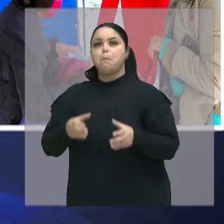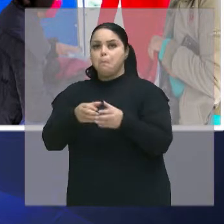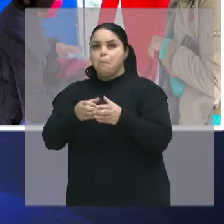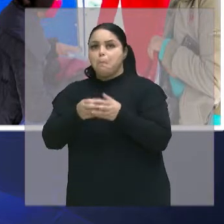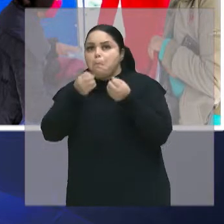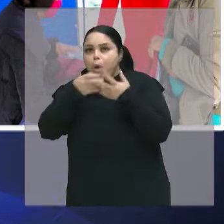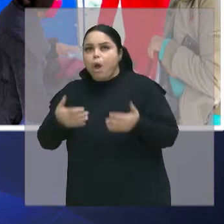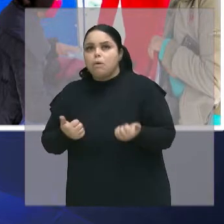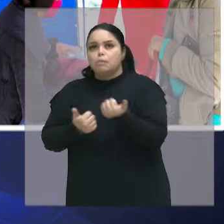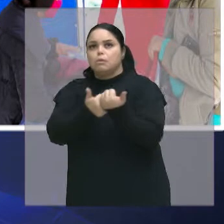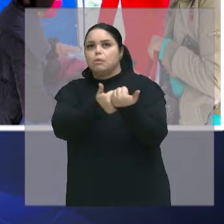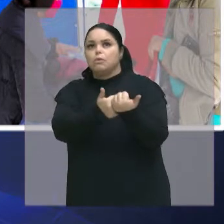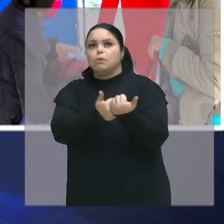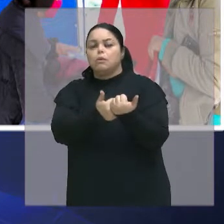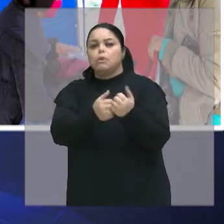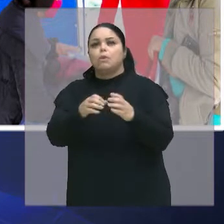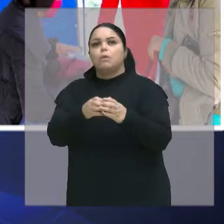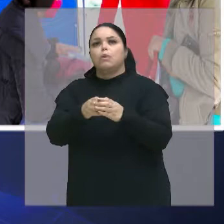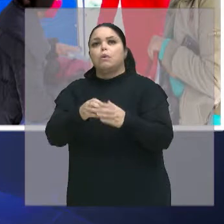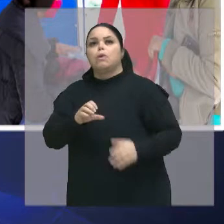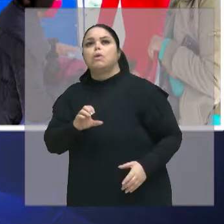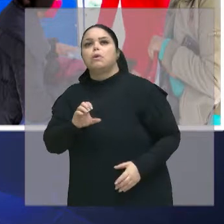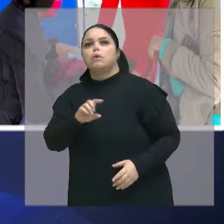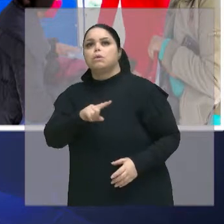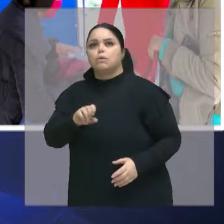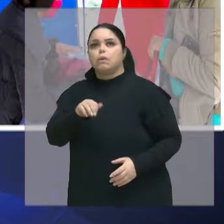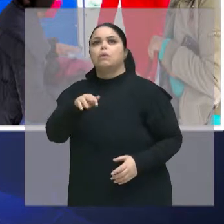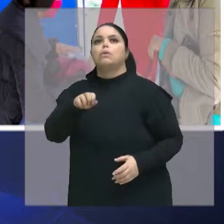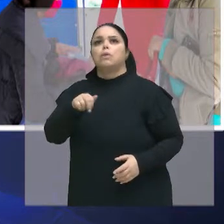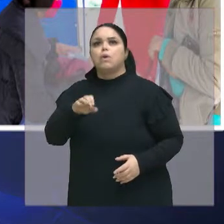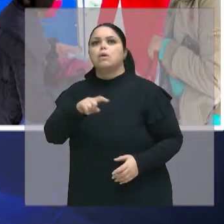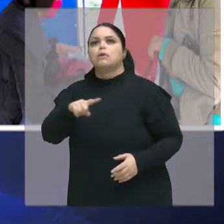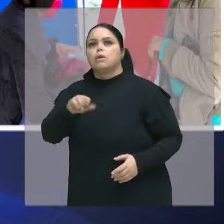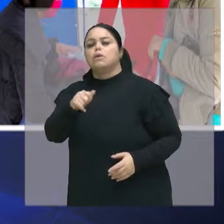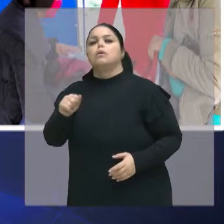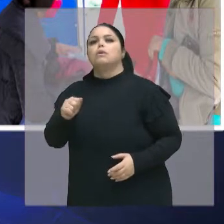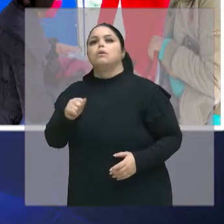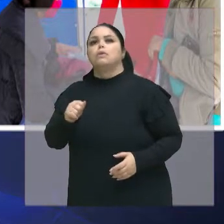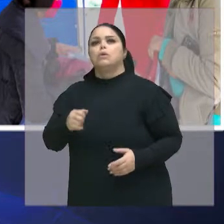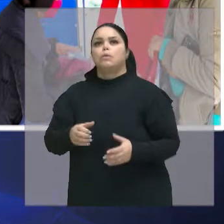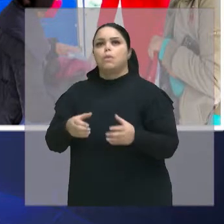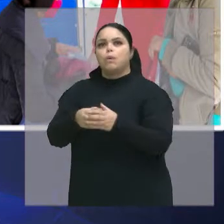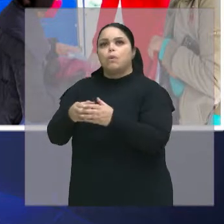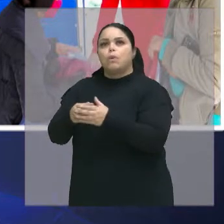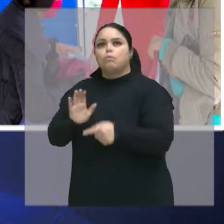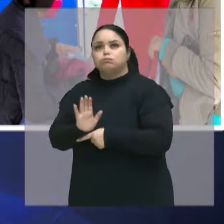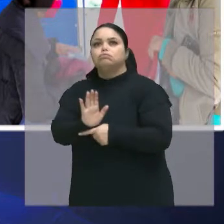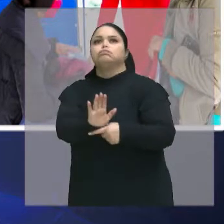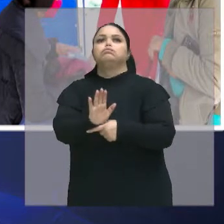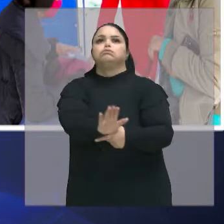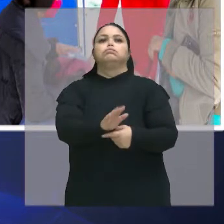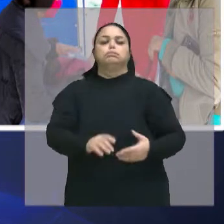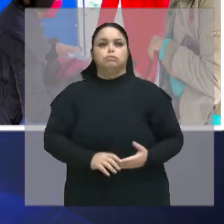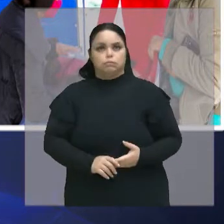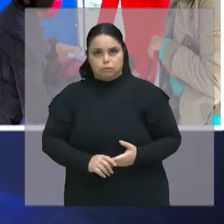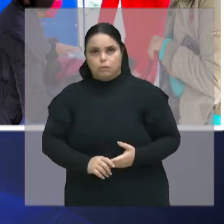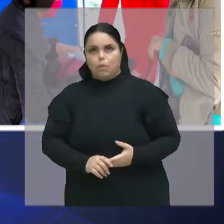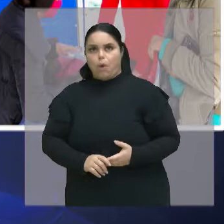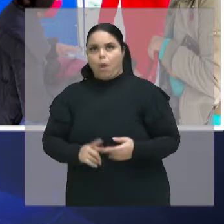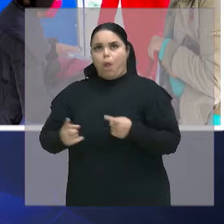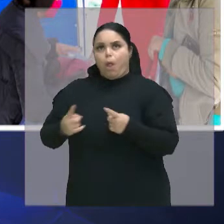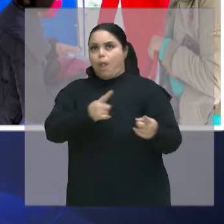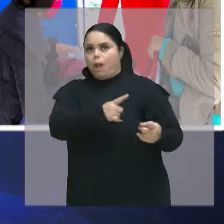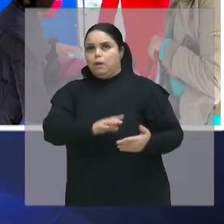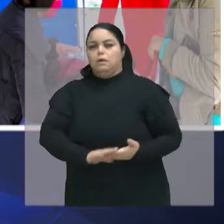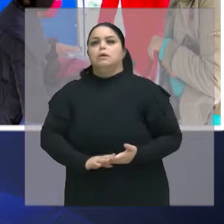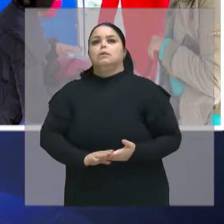com apoio do Centro de Zoonose, com apoio dos agentes comunitários de combate